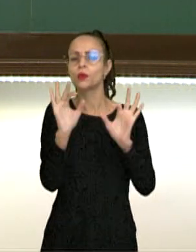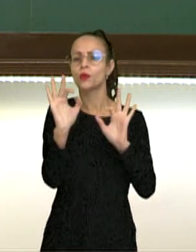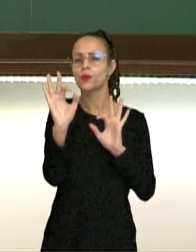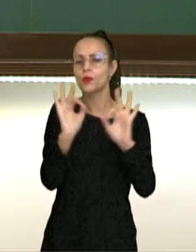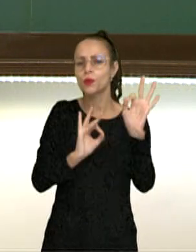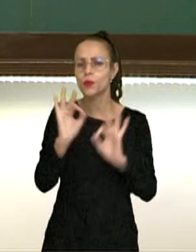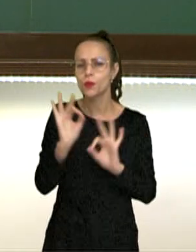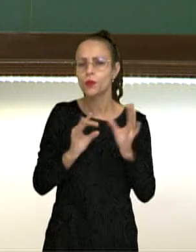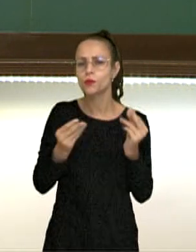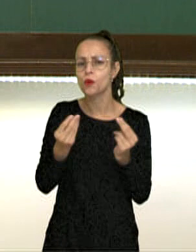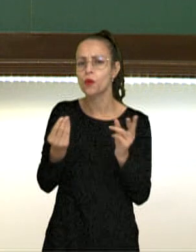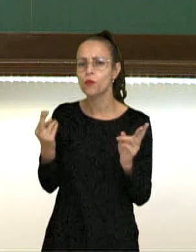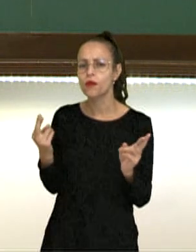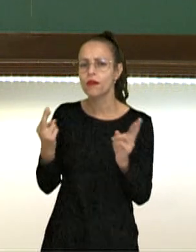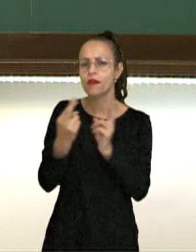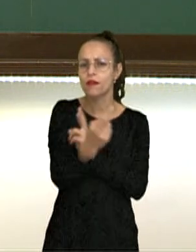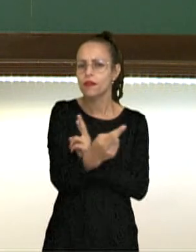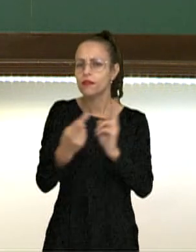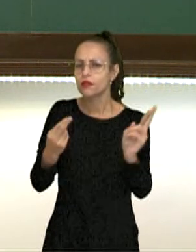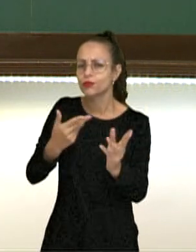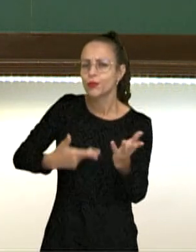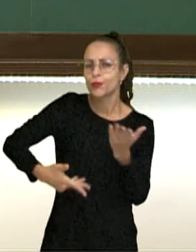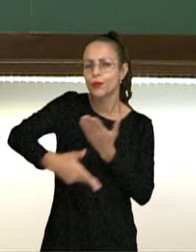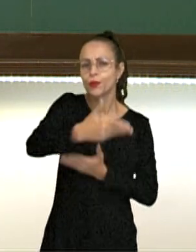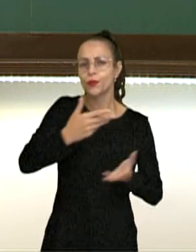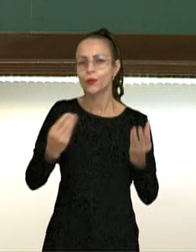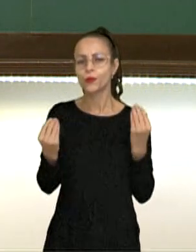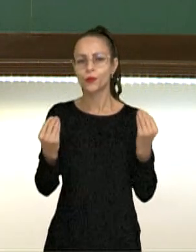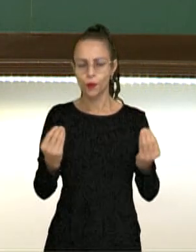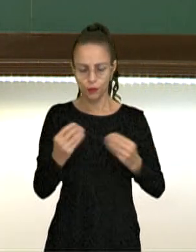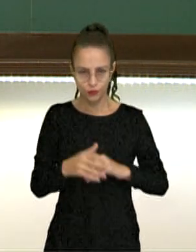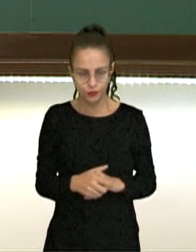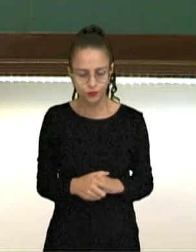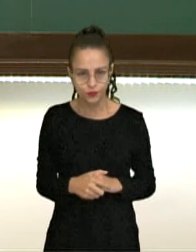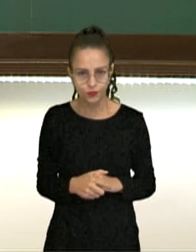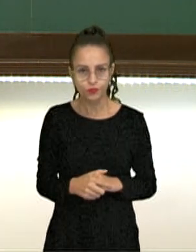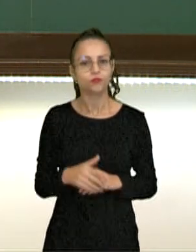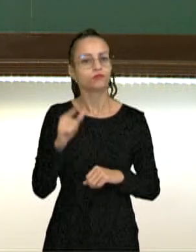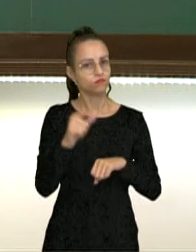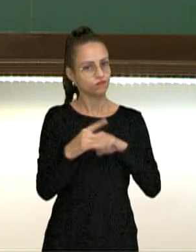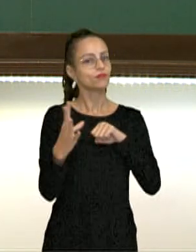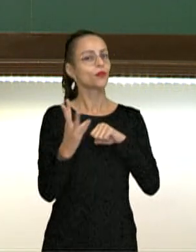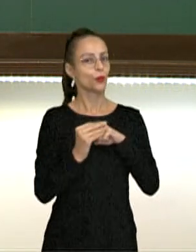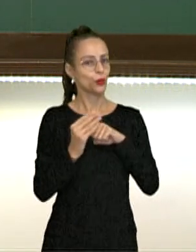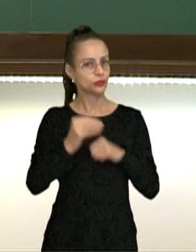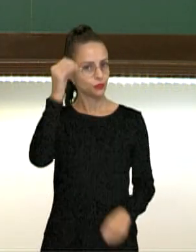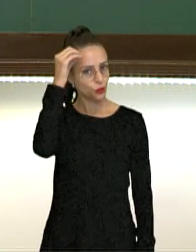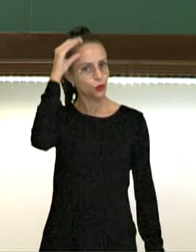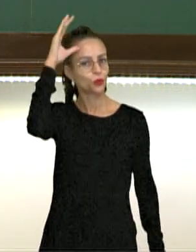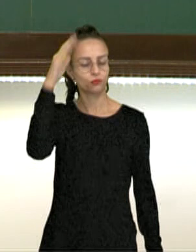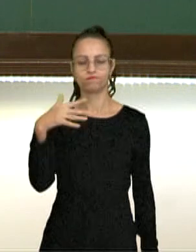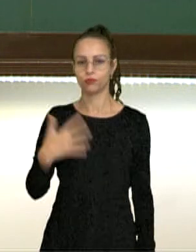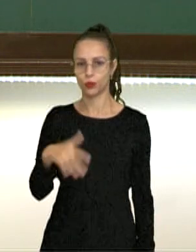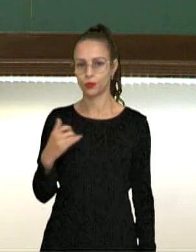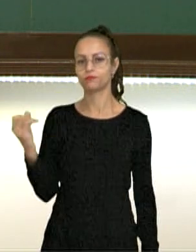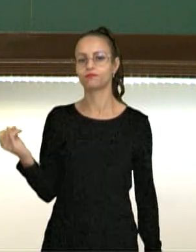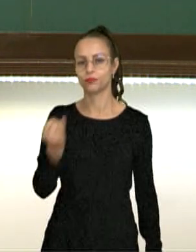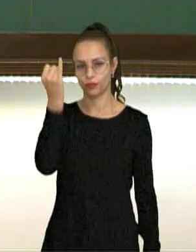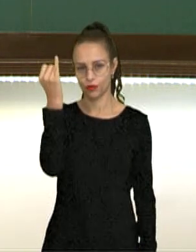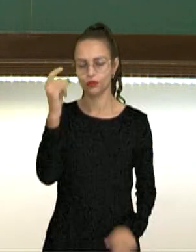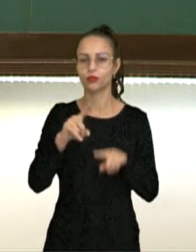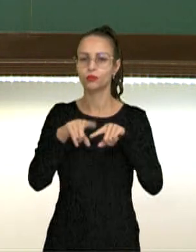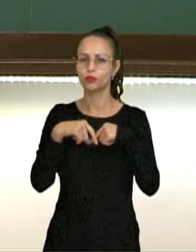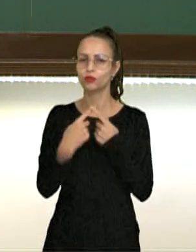como eles se relacionam entre si. Então, esse conhecimento é essencial, por isso nós temos que